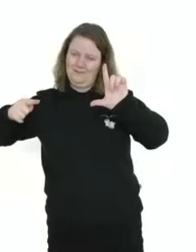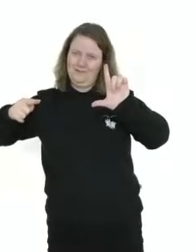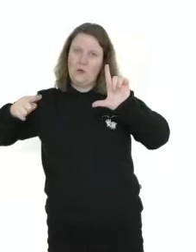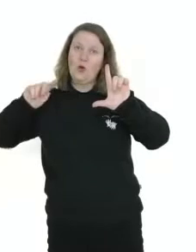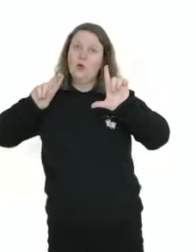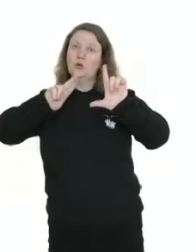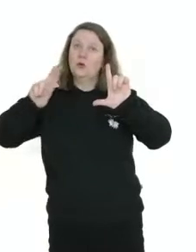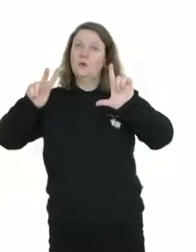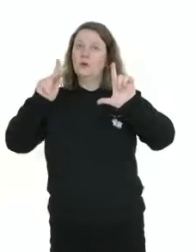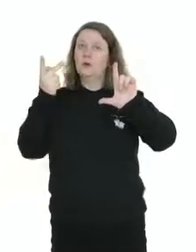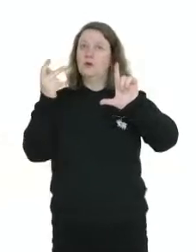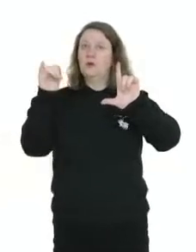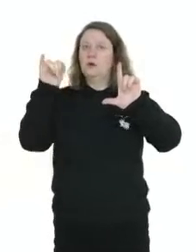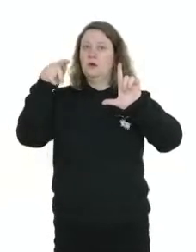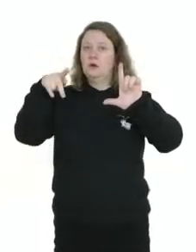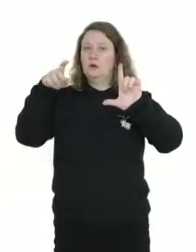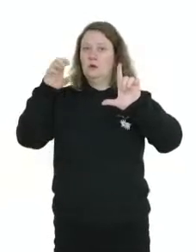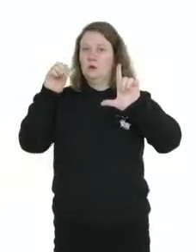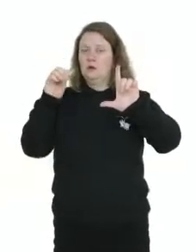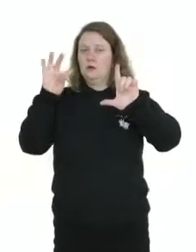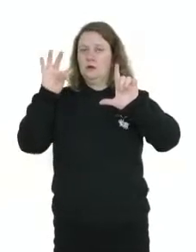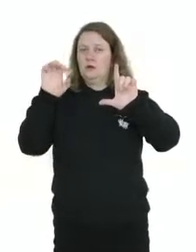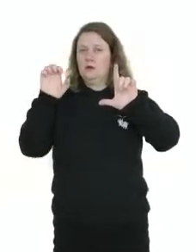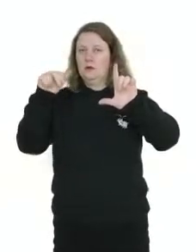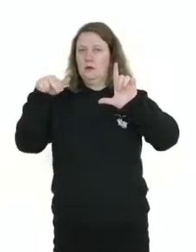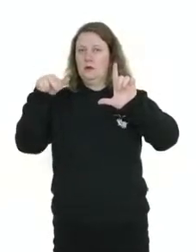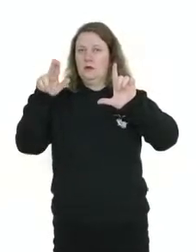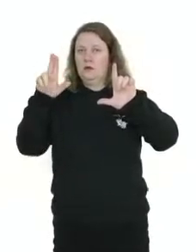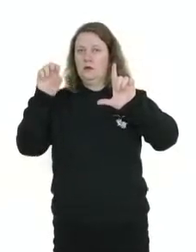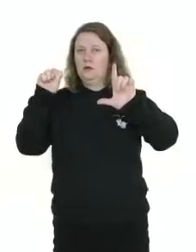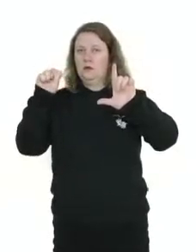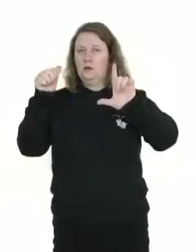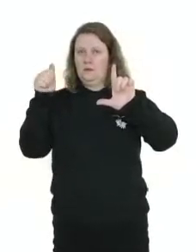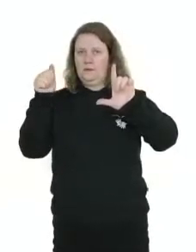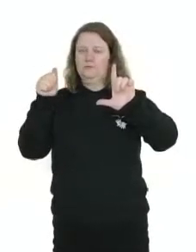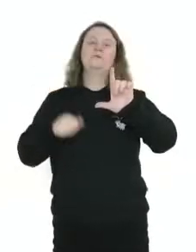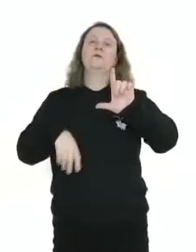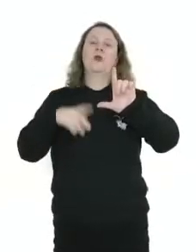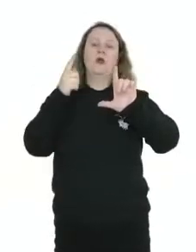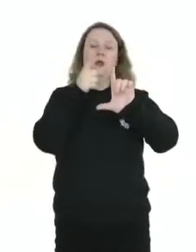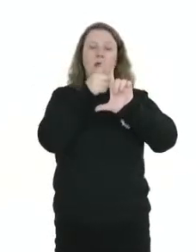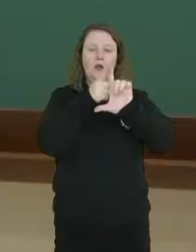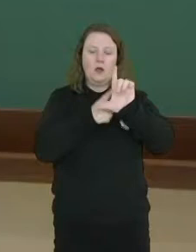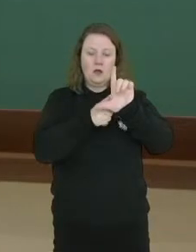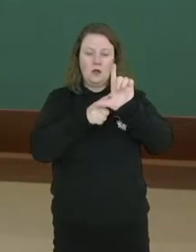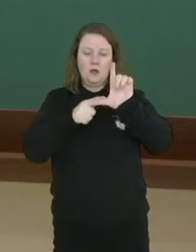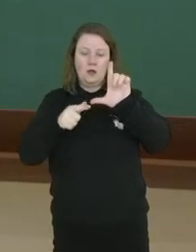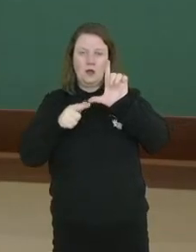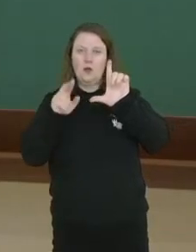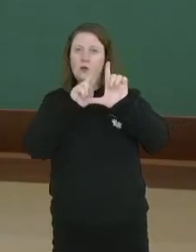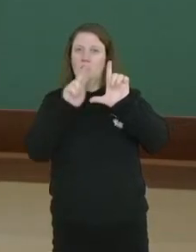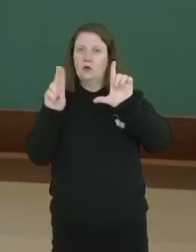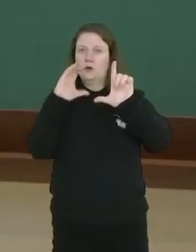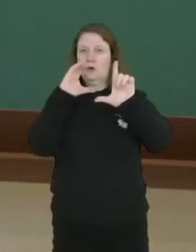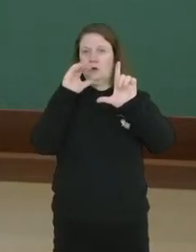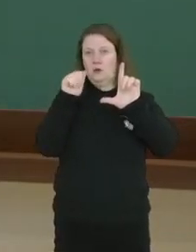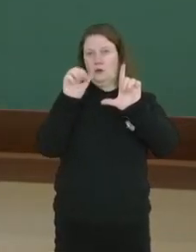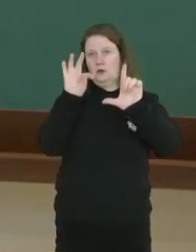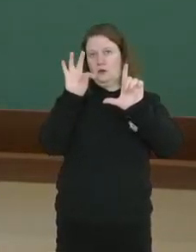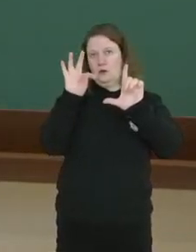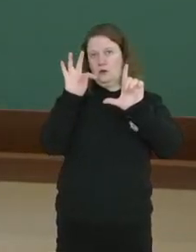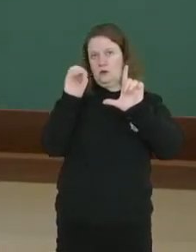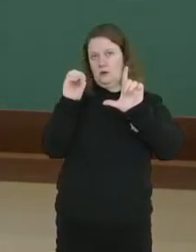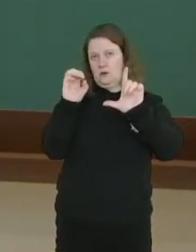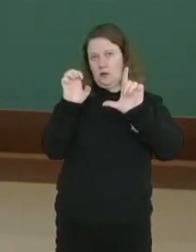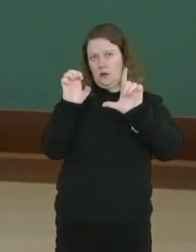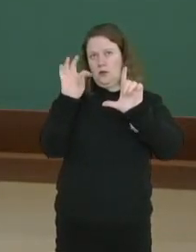se chama hipotenusa, é esse nome mesmo. E os outros dois lados se chamam catetos, um